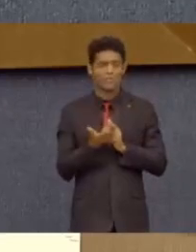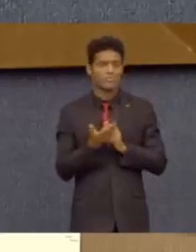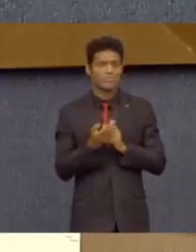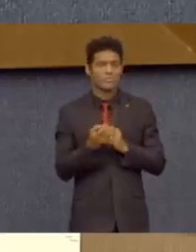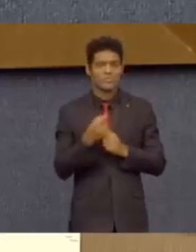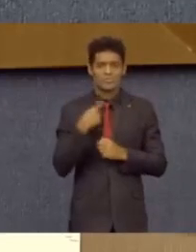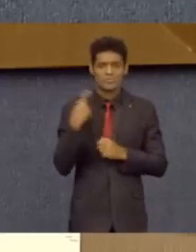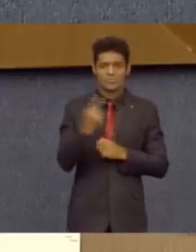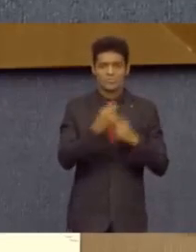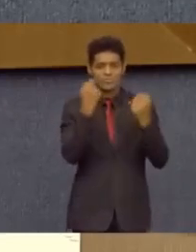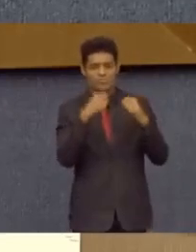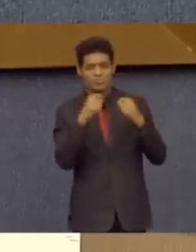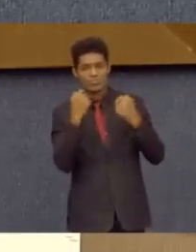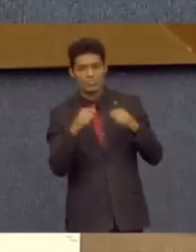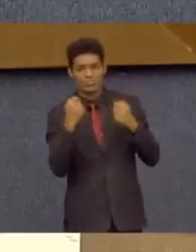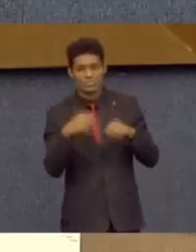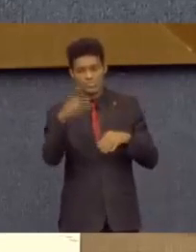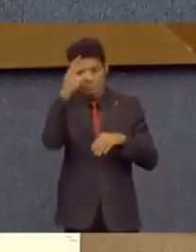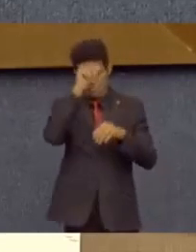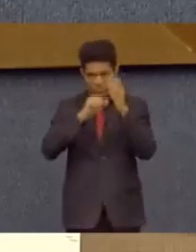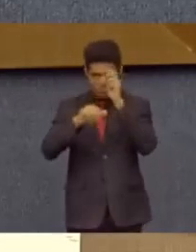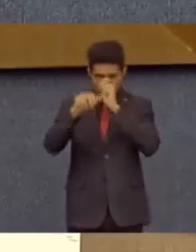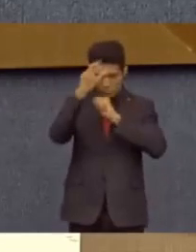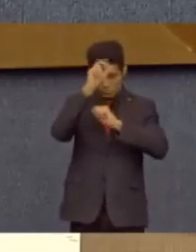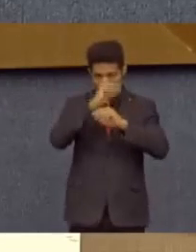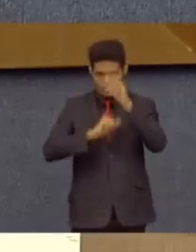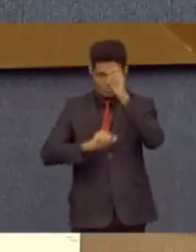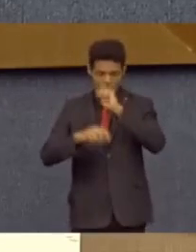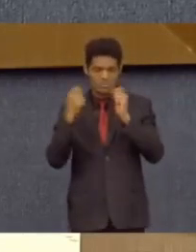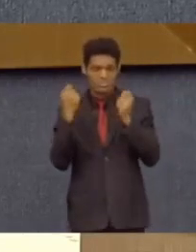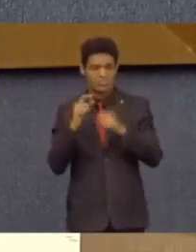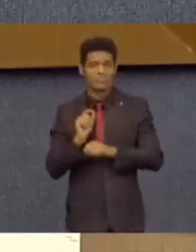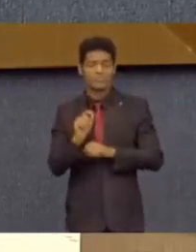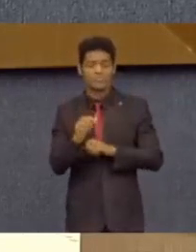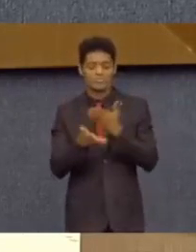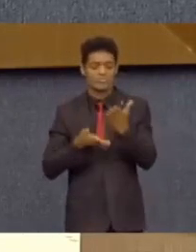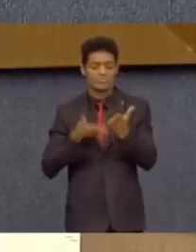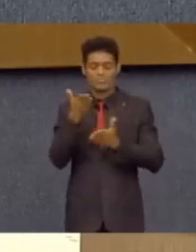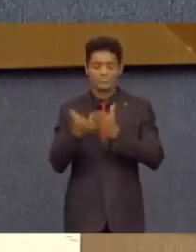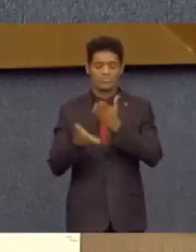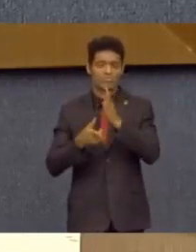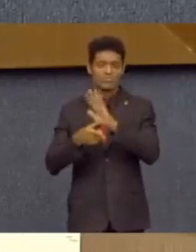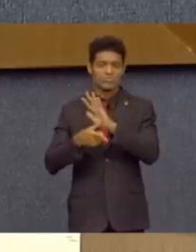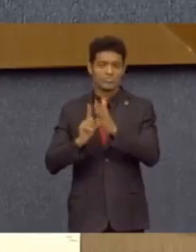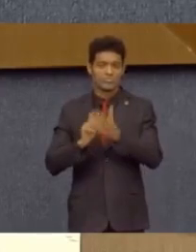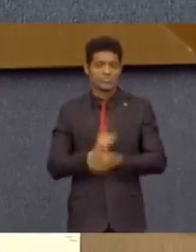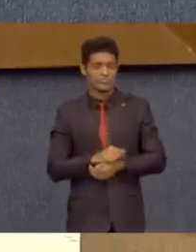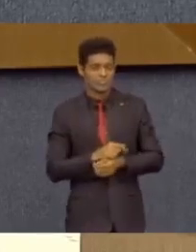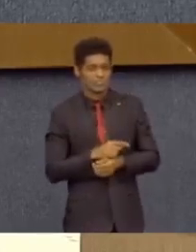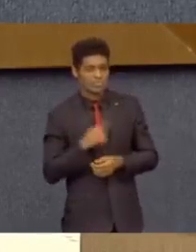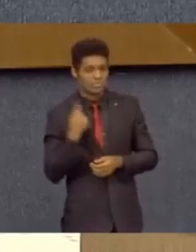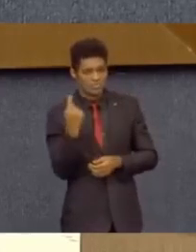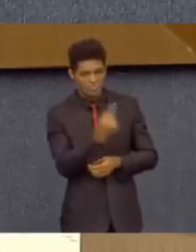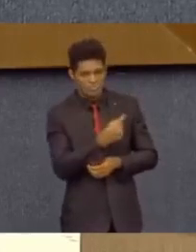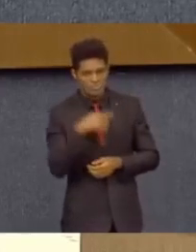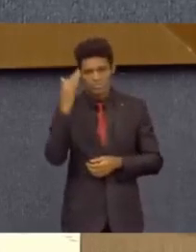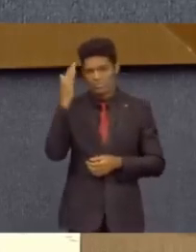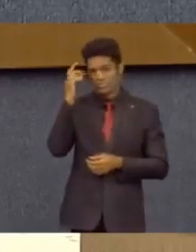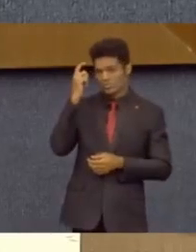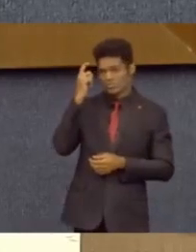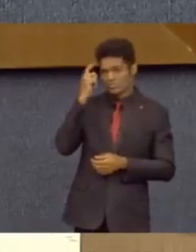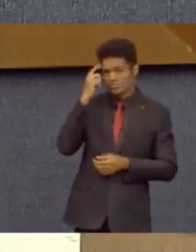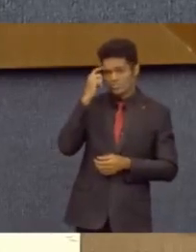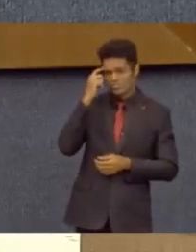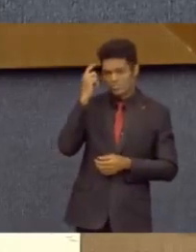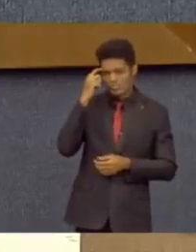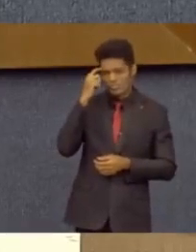aprendermos, guardar algo é necessário compartilhar também. E como temos lembranças,